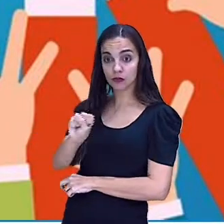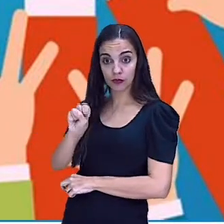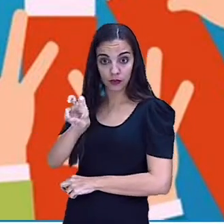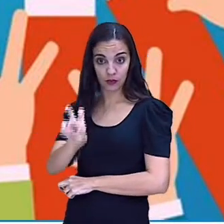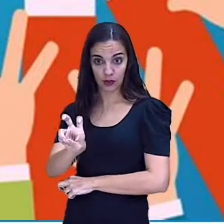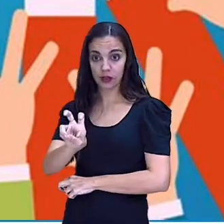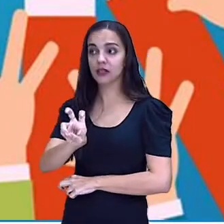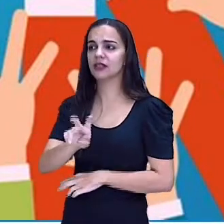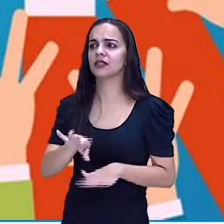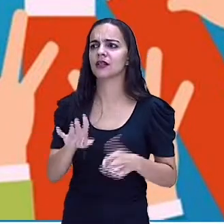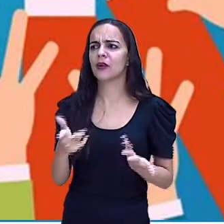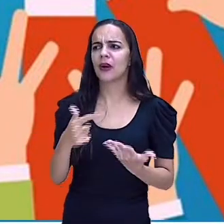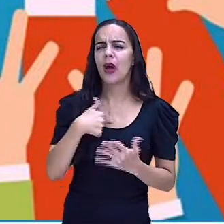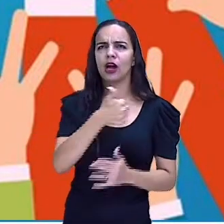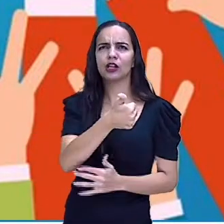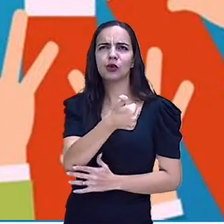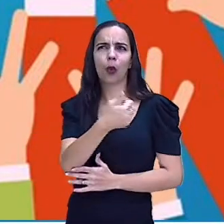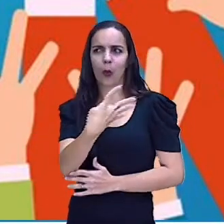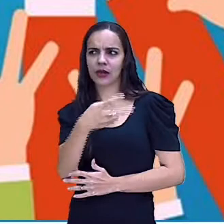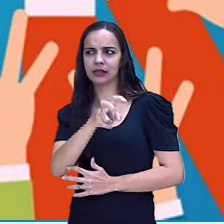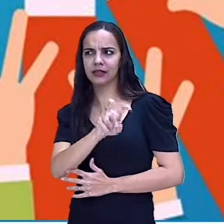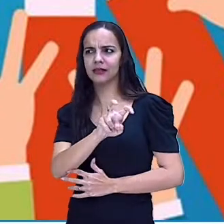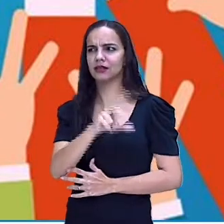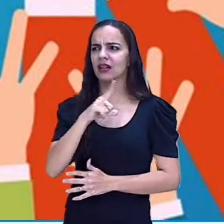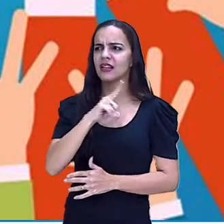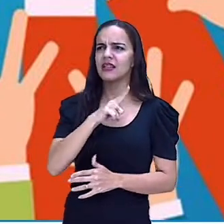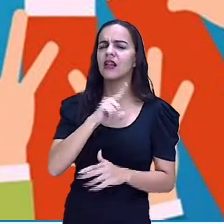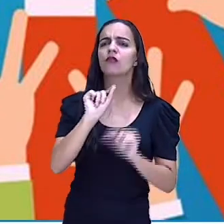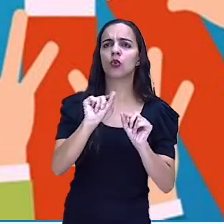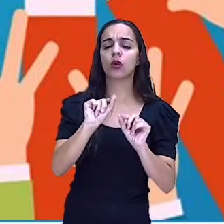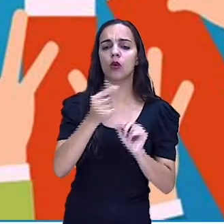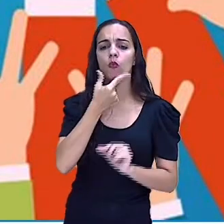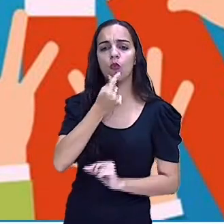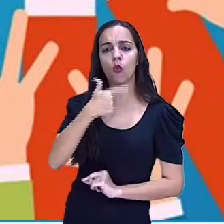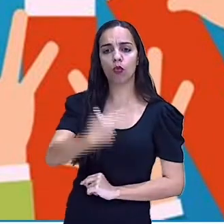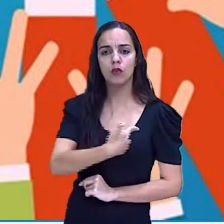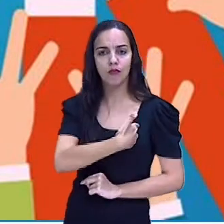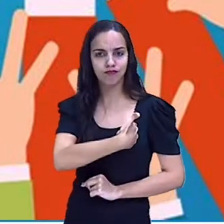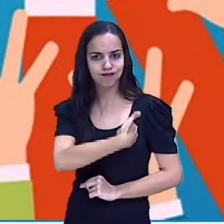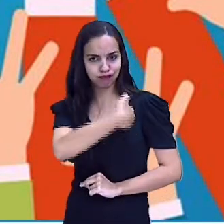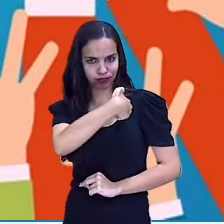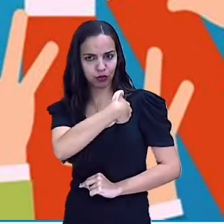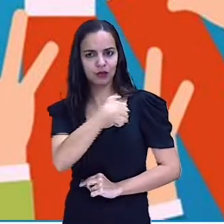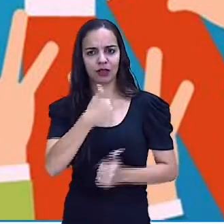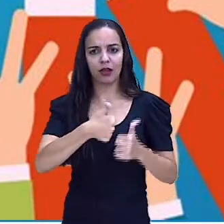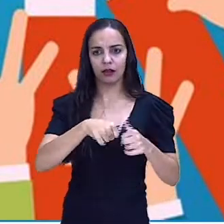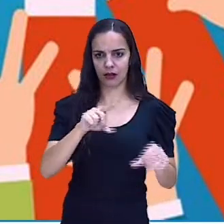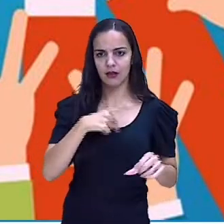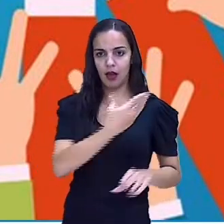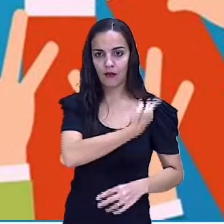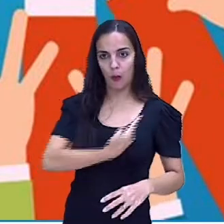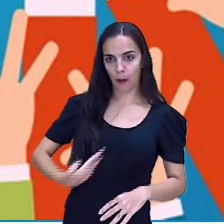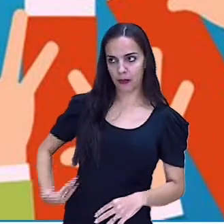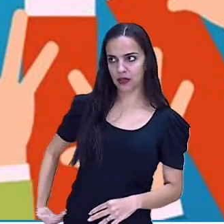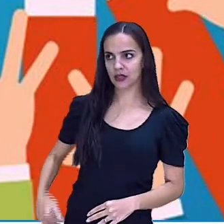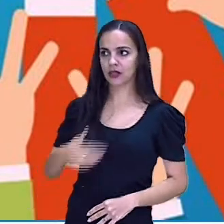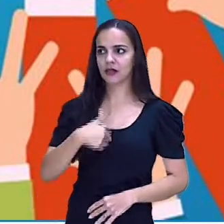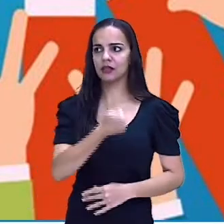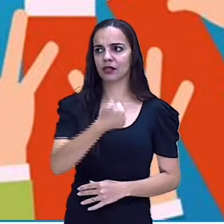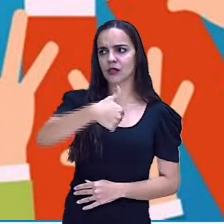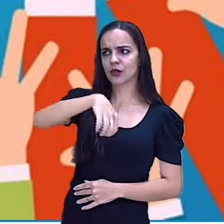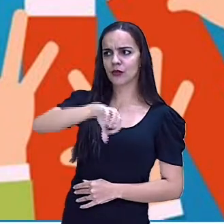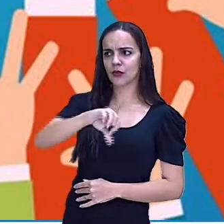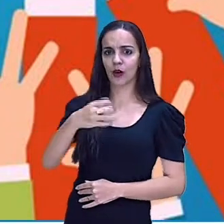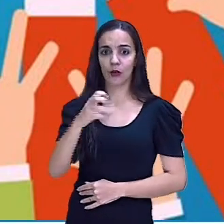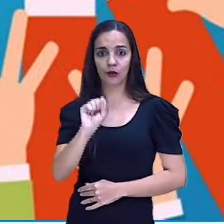1985. A de 45 foi quando Getúlio Vargas foi destituído, e a de 1985 no término